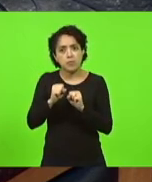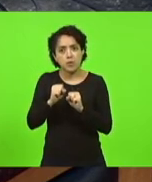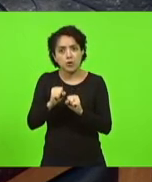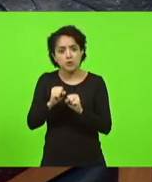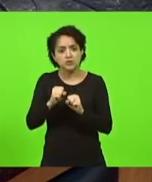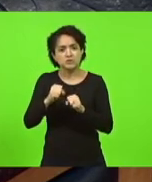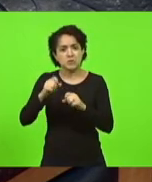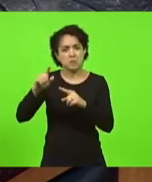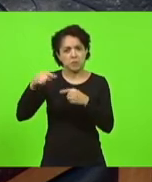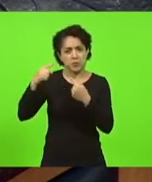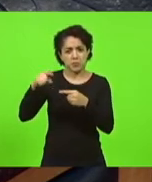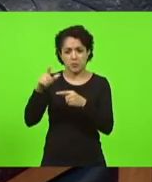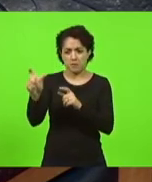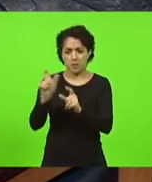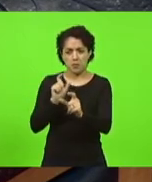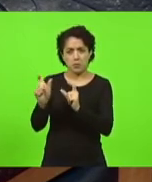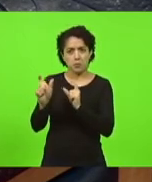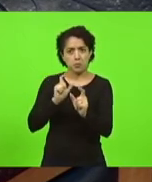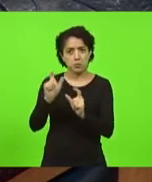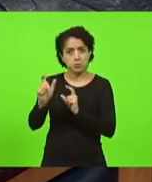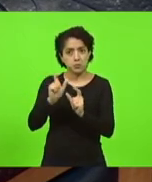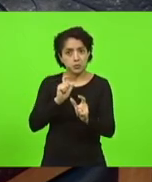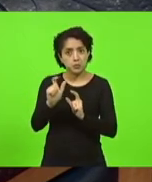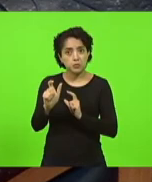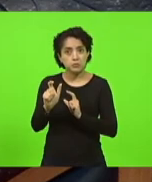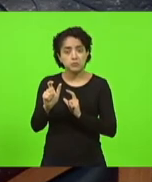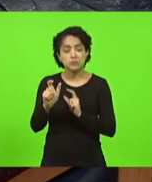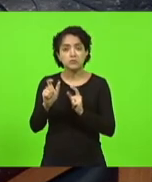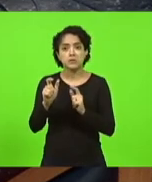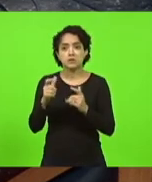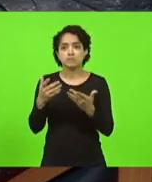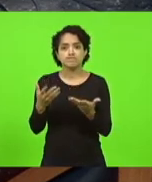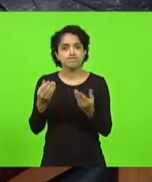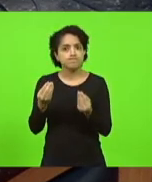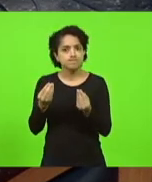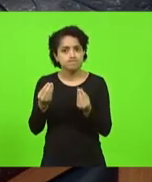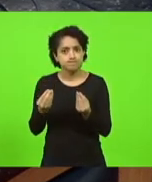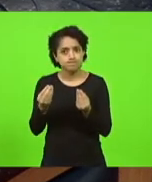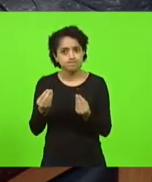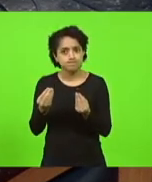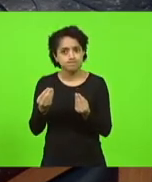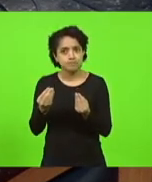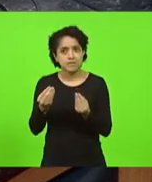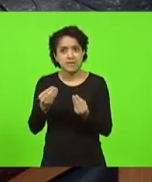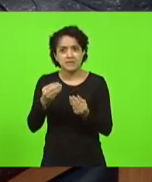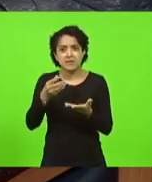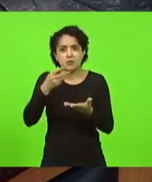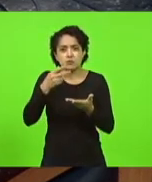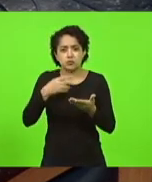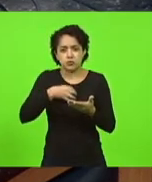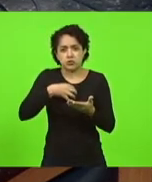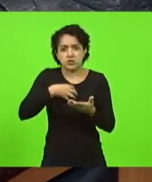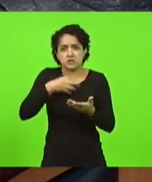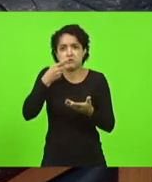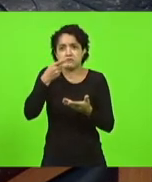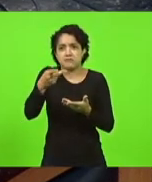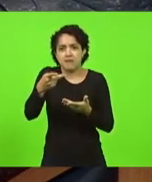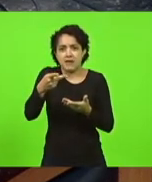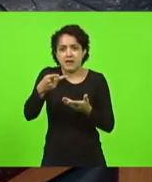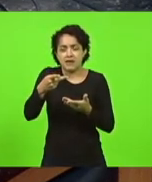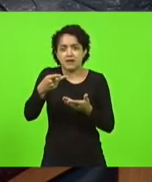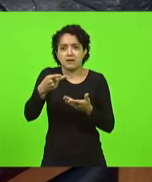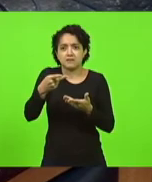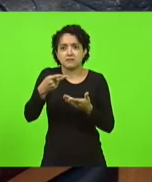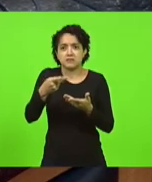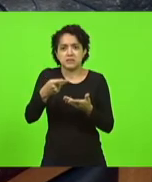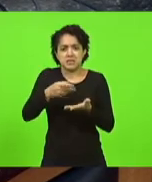ofensas, palavras de baixo calão, um absurdo. Até o tom da fala é agressivo, é uma fala